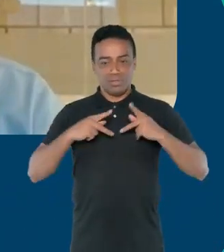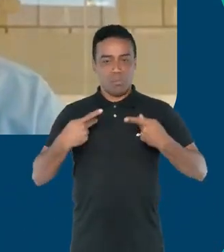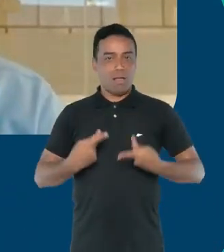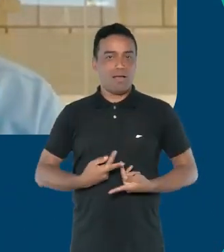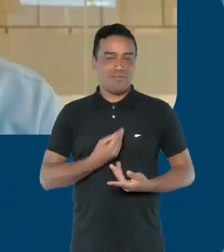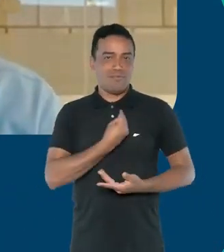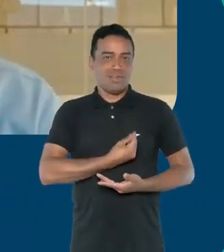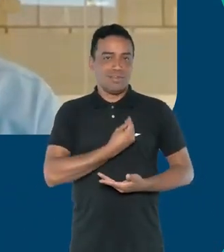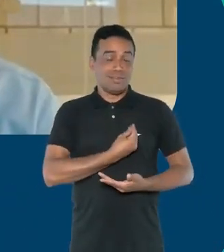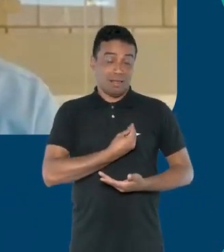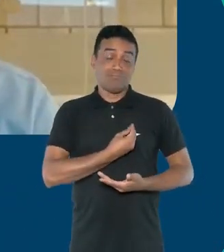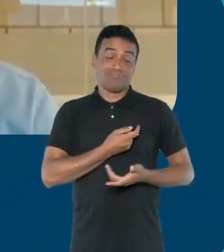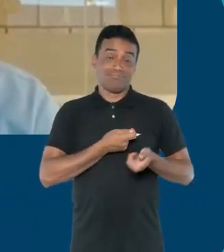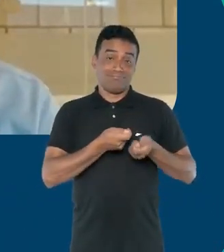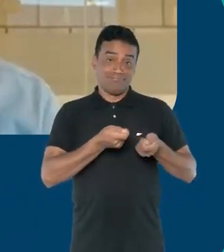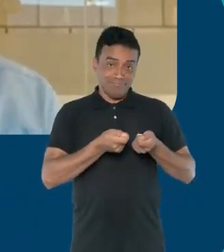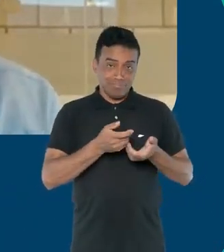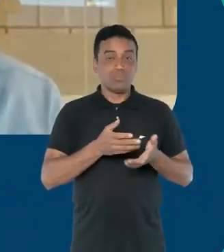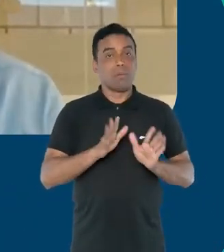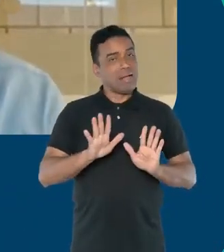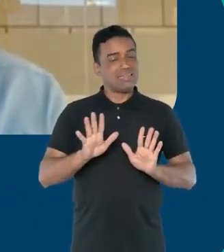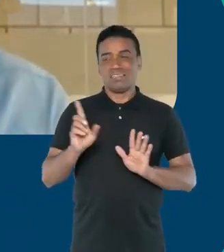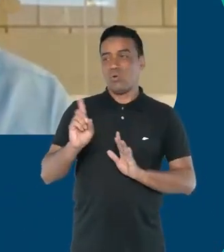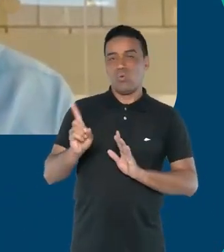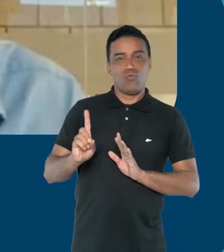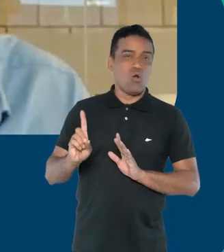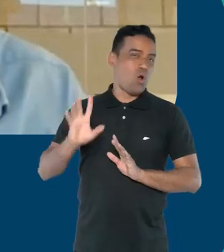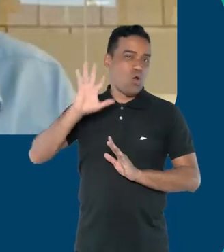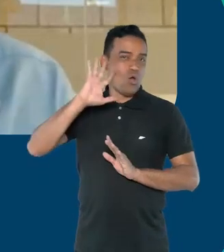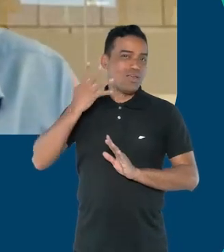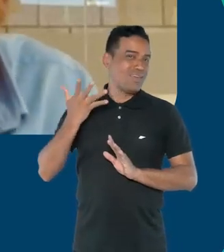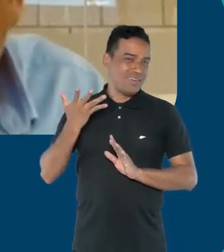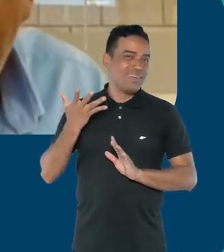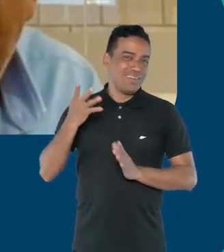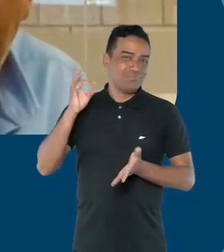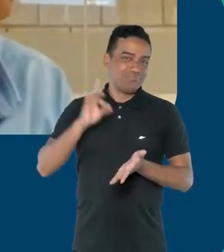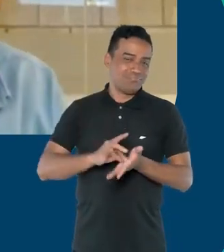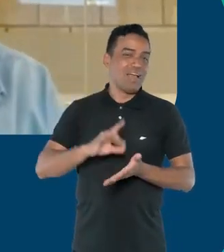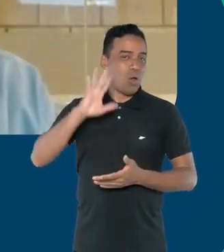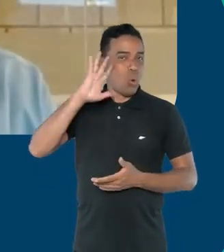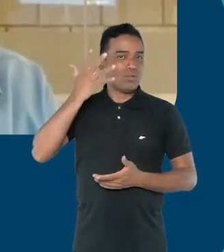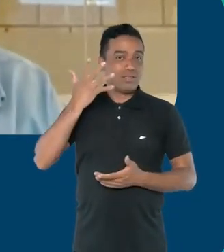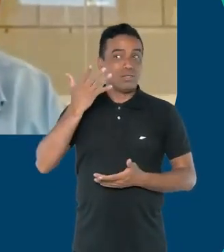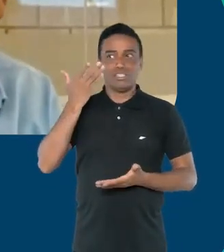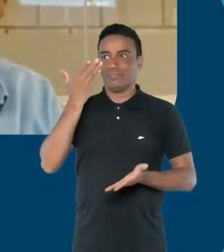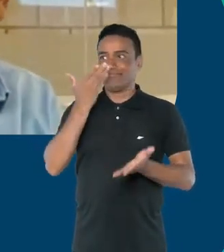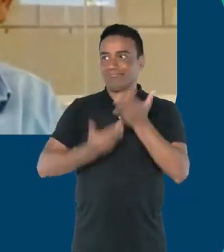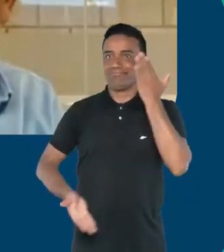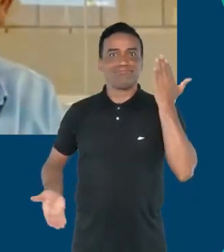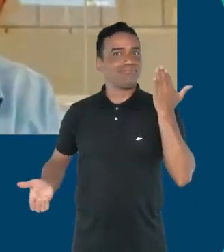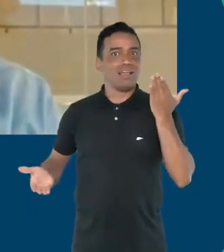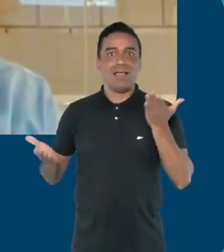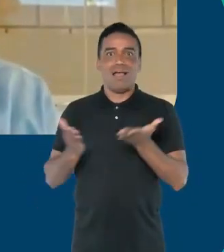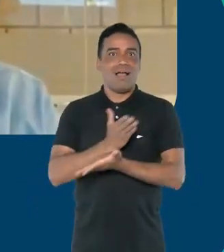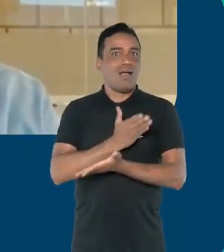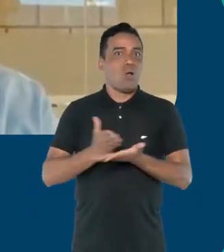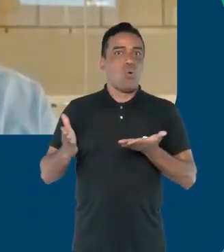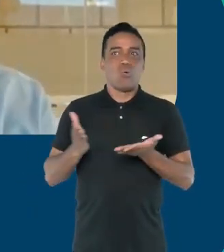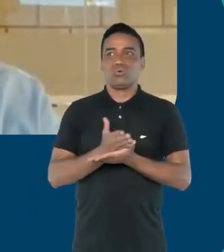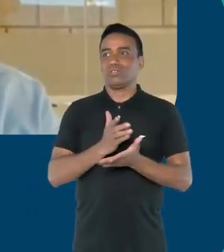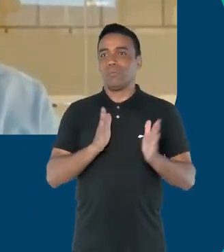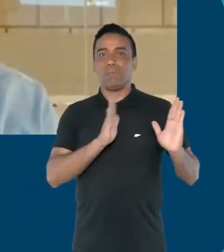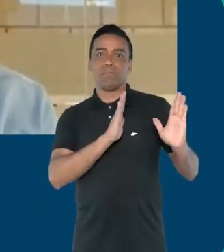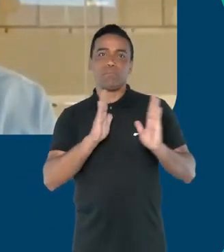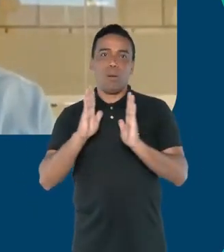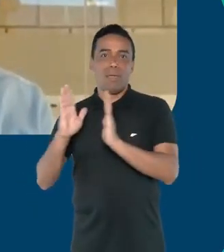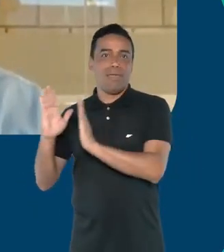vida humana de uma certa forma, mas não foi bem isso, né, o que aconteceu. A gente se perdeu em